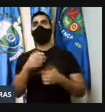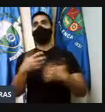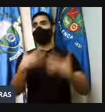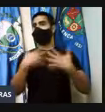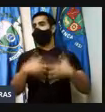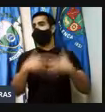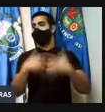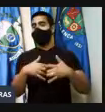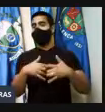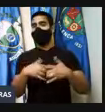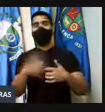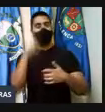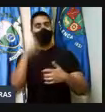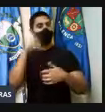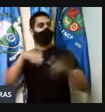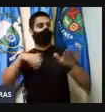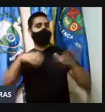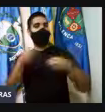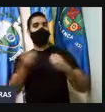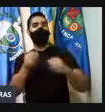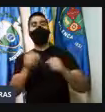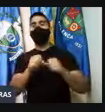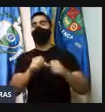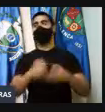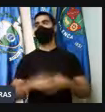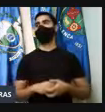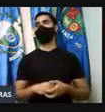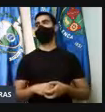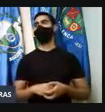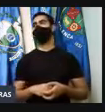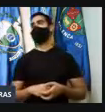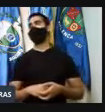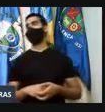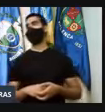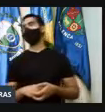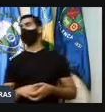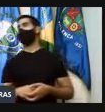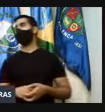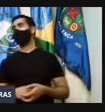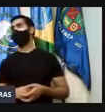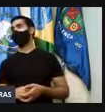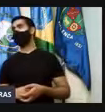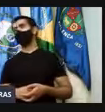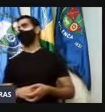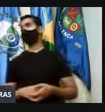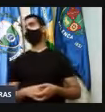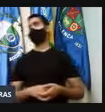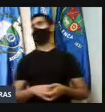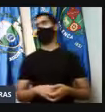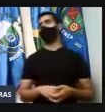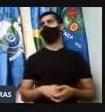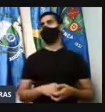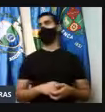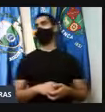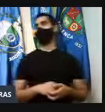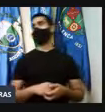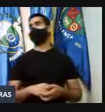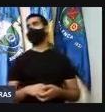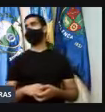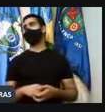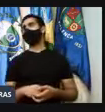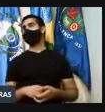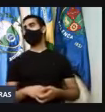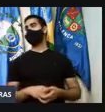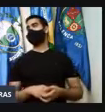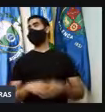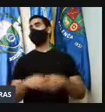Né? Vocês estão vendo as praias como é que estão sendo feitas. Né? Então, é isso que eu acho que tem que ser feito. E o convite, coisa, tem que